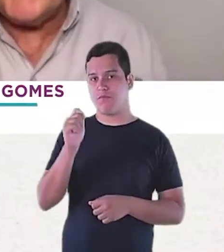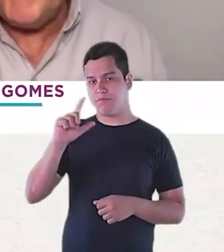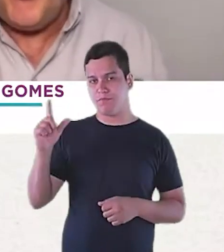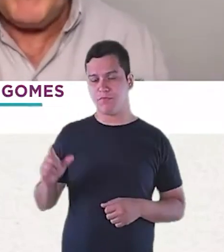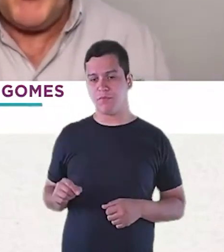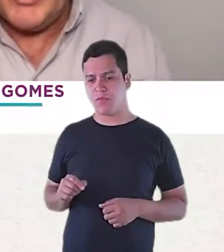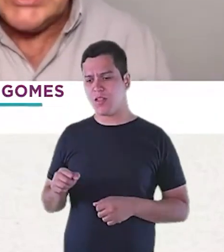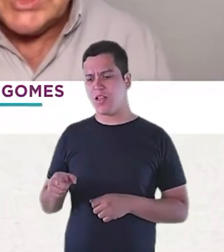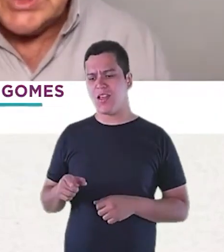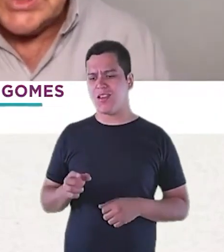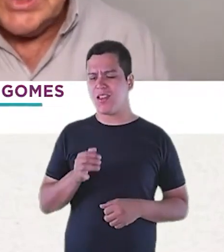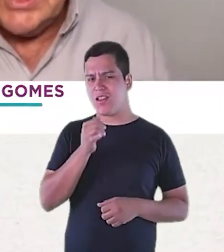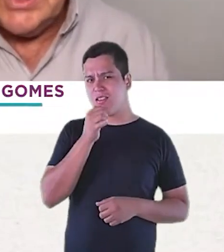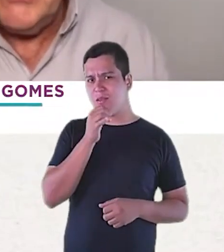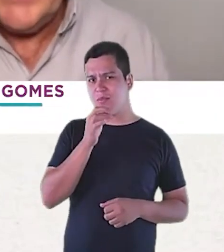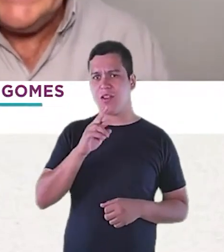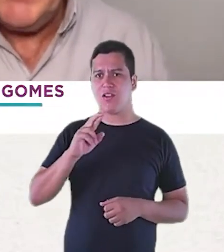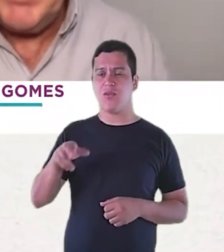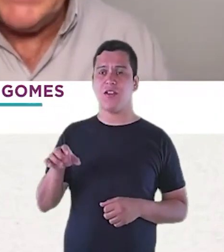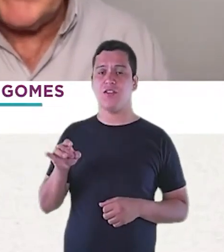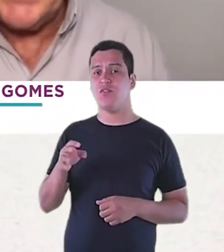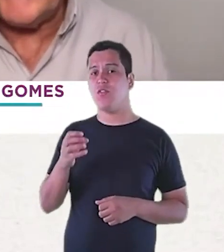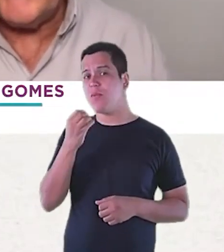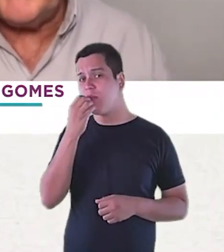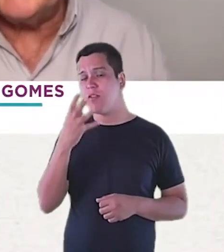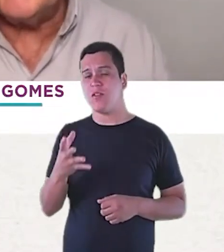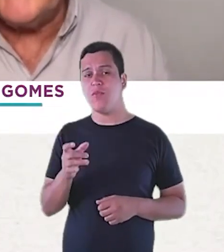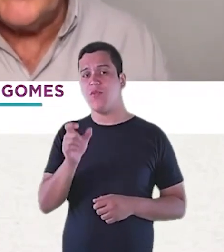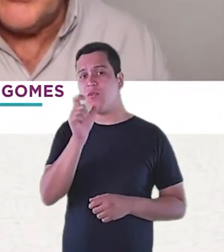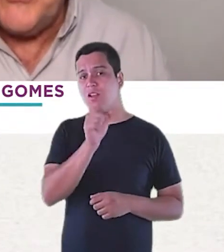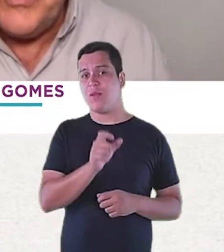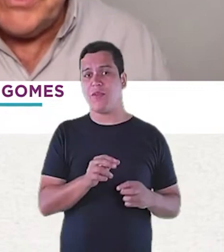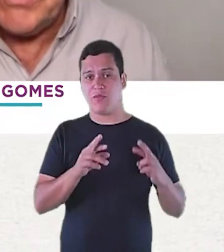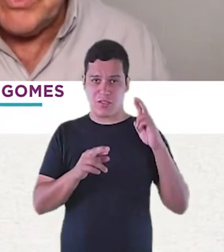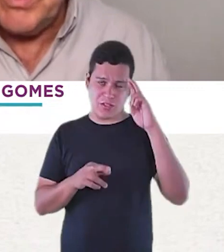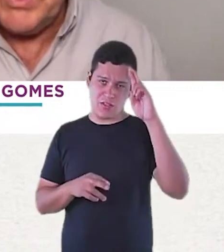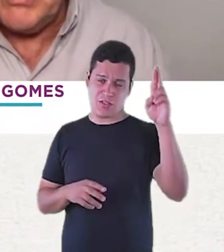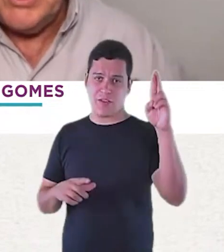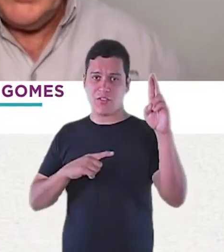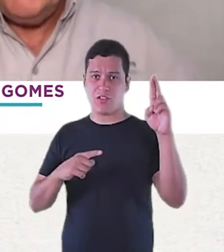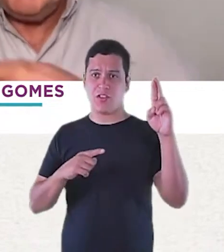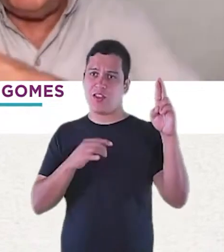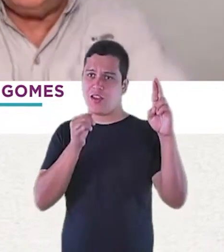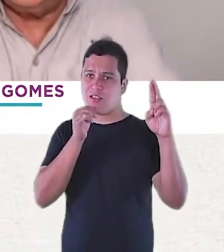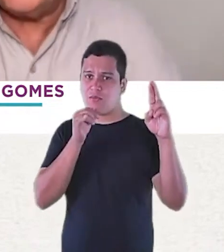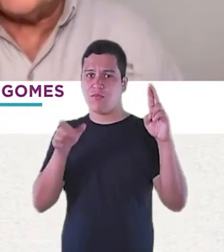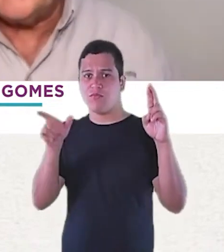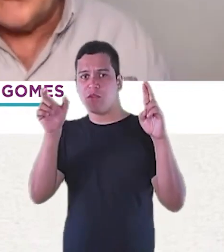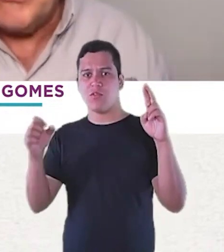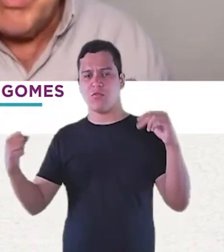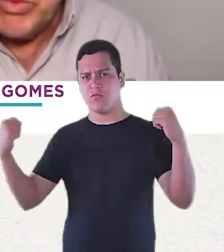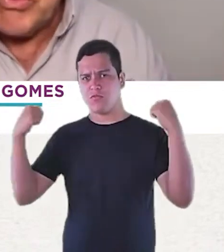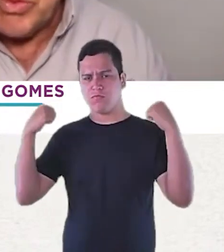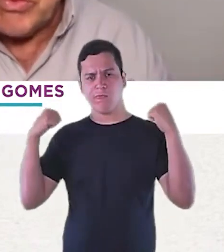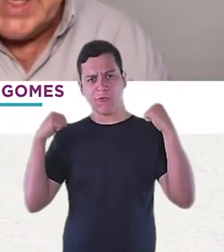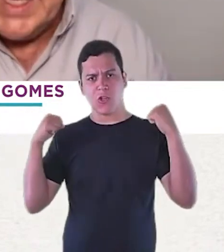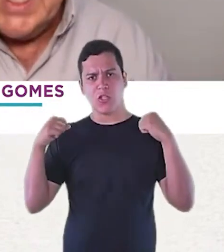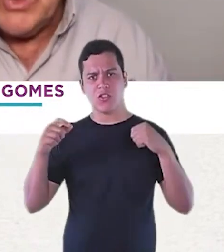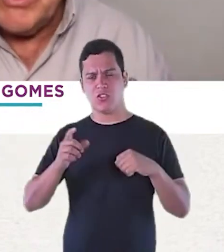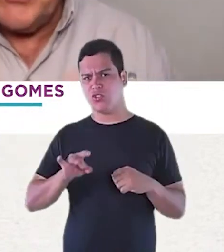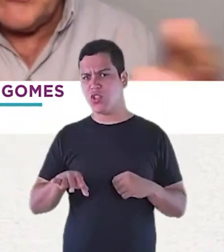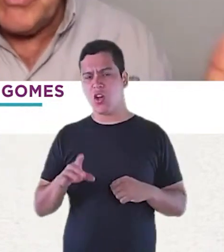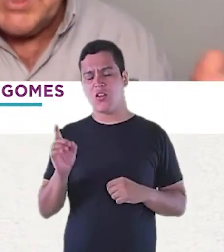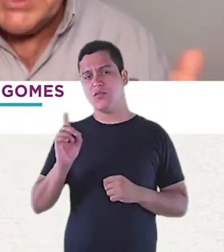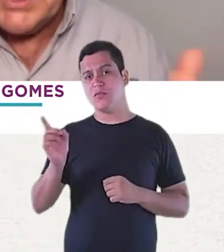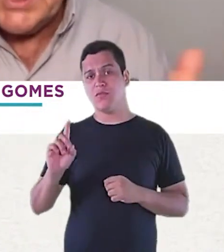ele não era apenas um commodity, ele não valia apenas pelo seu vigor físico, pela força dos seus músculos,